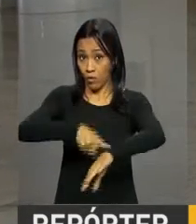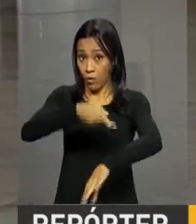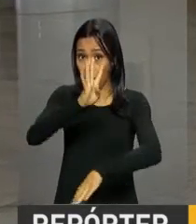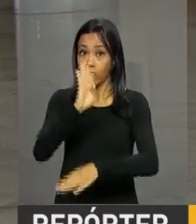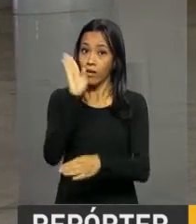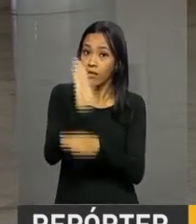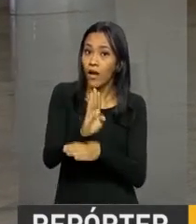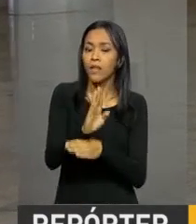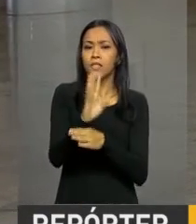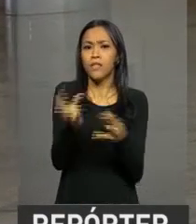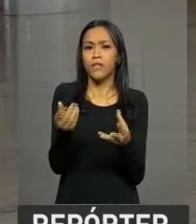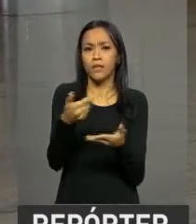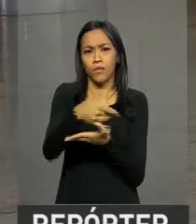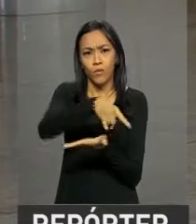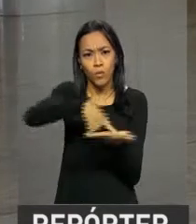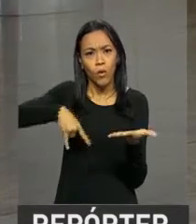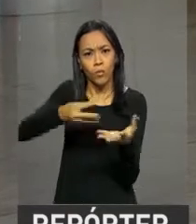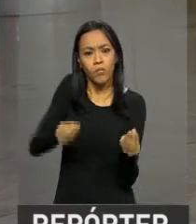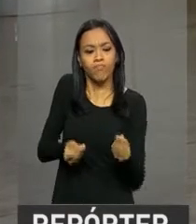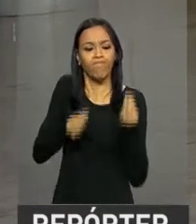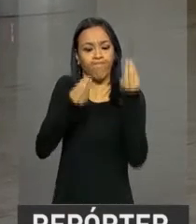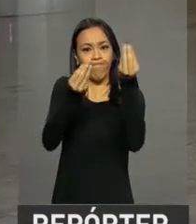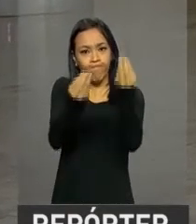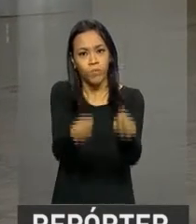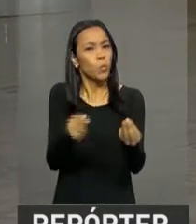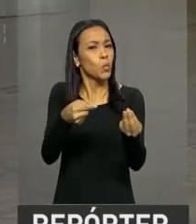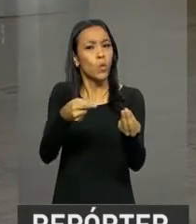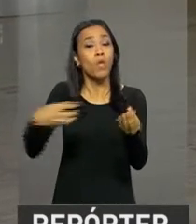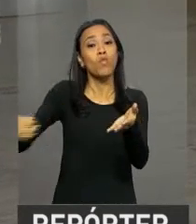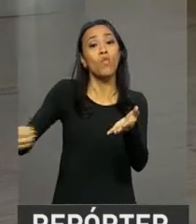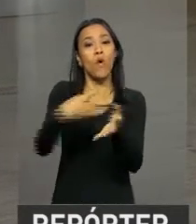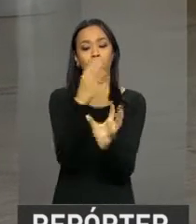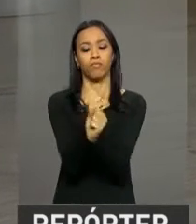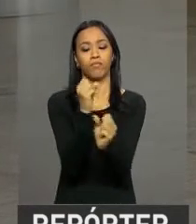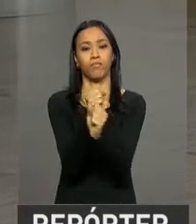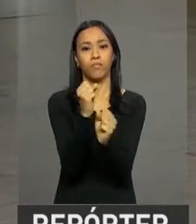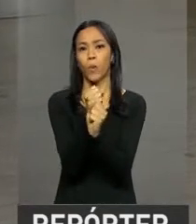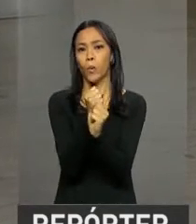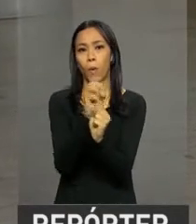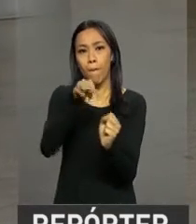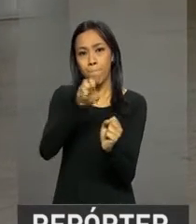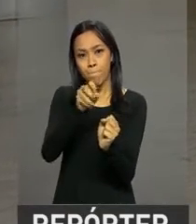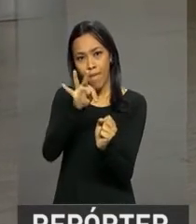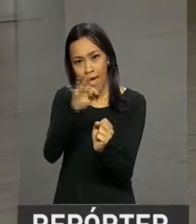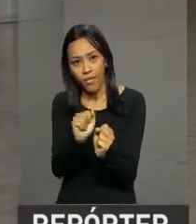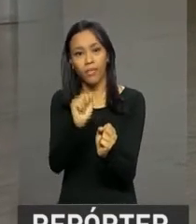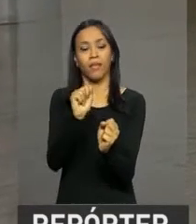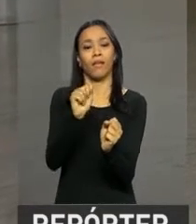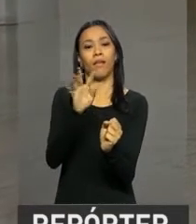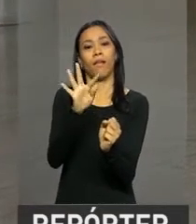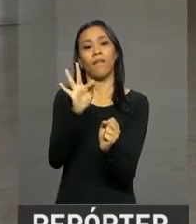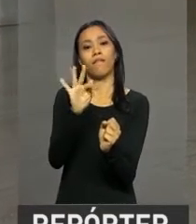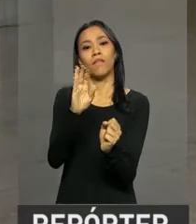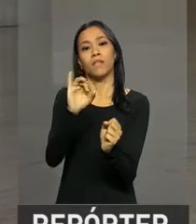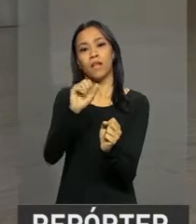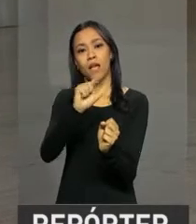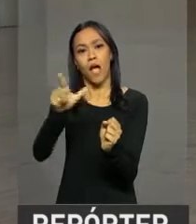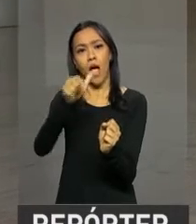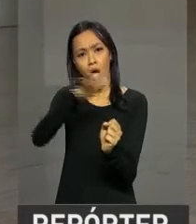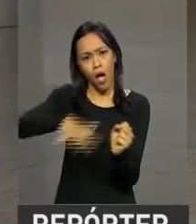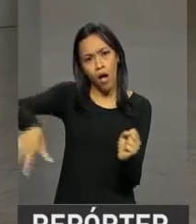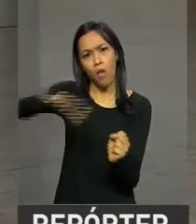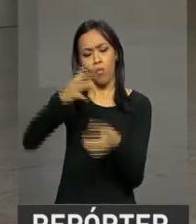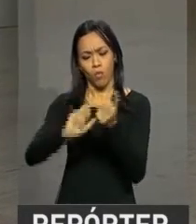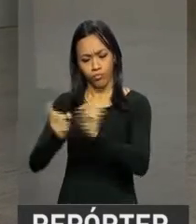presidente da casa renan calheiros a nova meta fiscal elaborada pela equipe econômica do governo essa nova meta